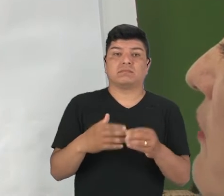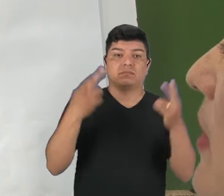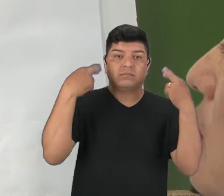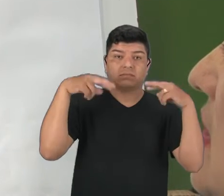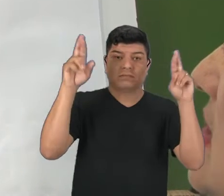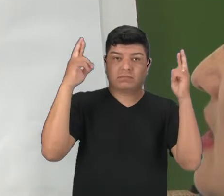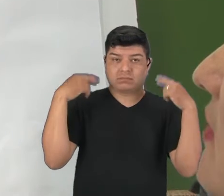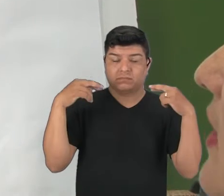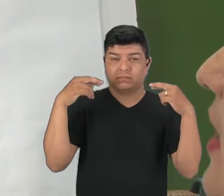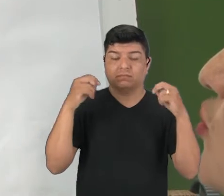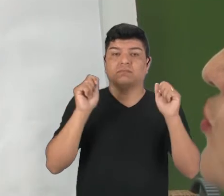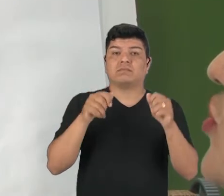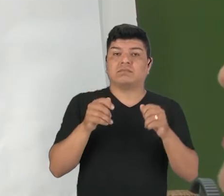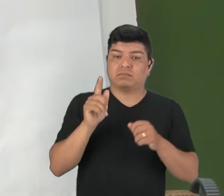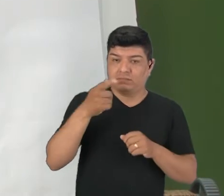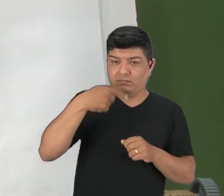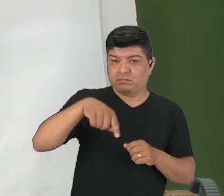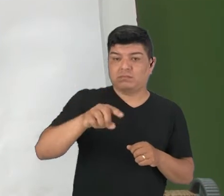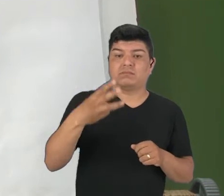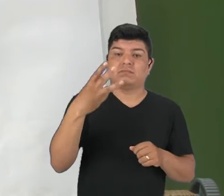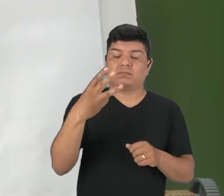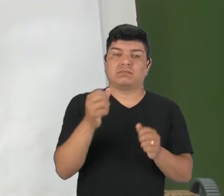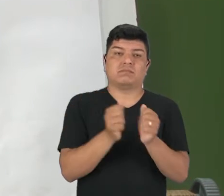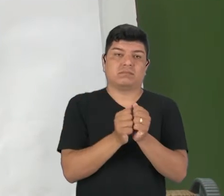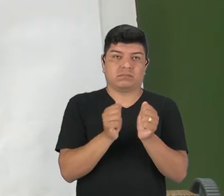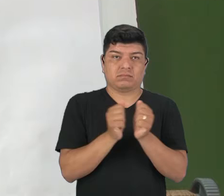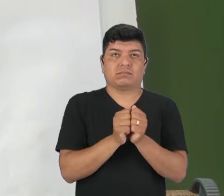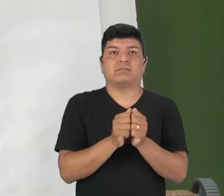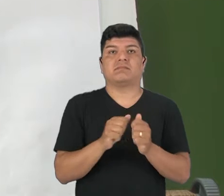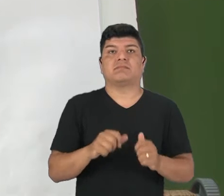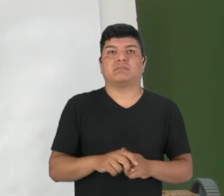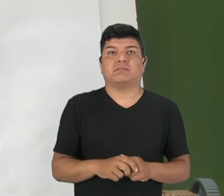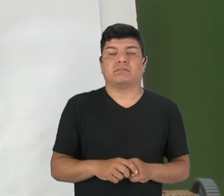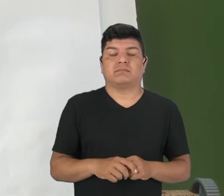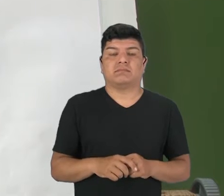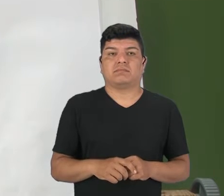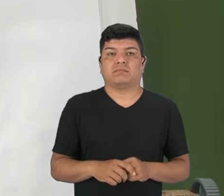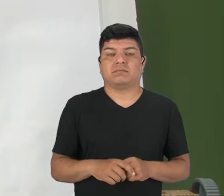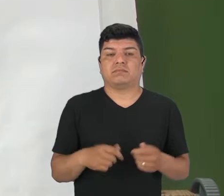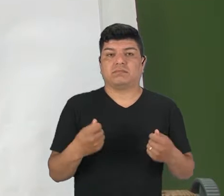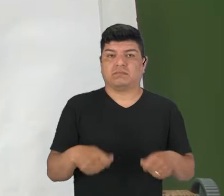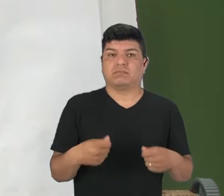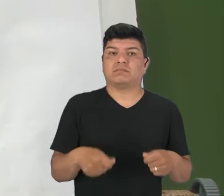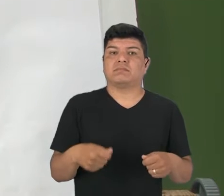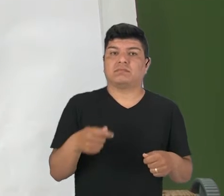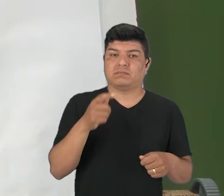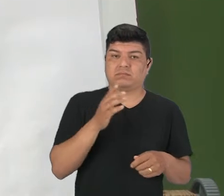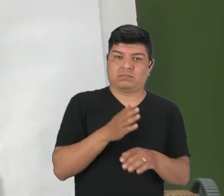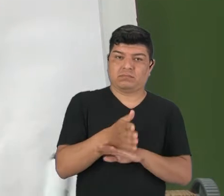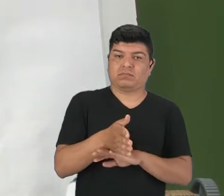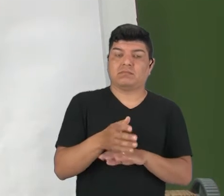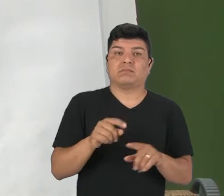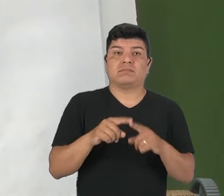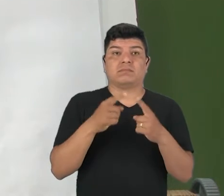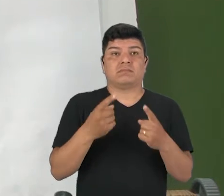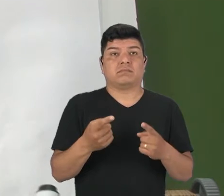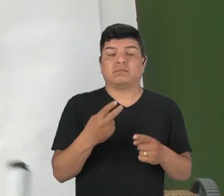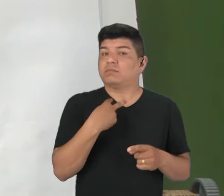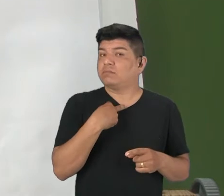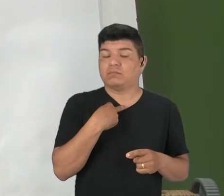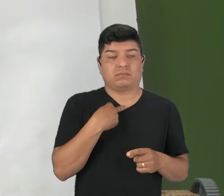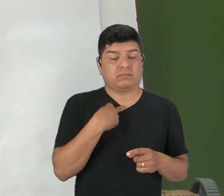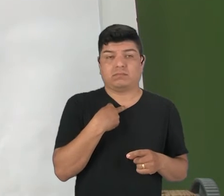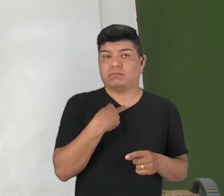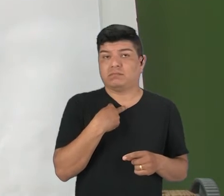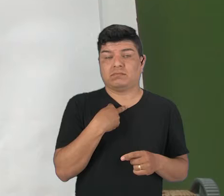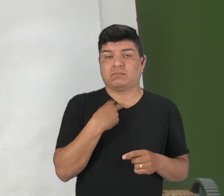cabra e vai poder seguir viagem com os três elementos que é necessário ele atravessar. Mas ele só não podia